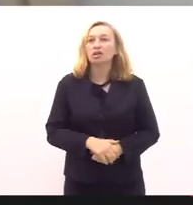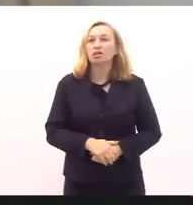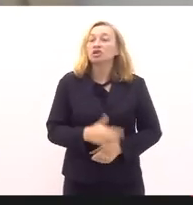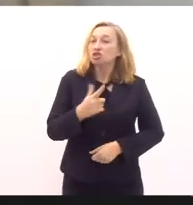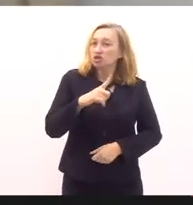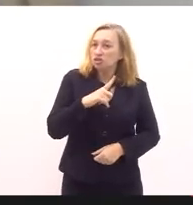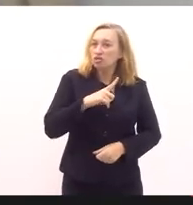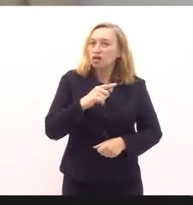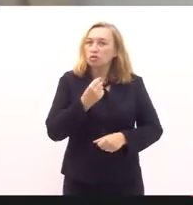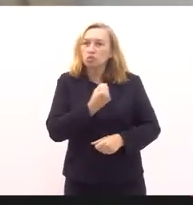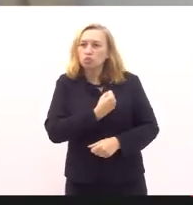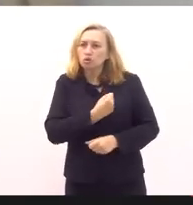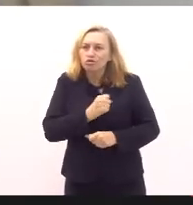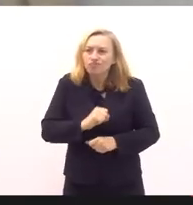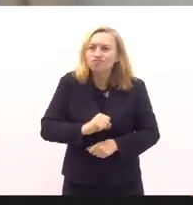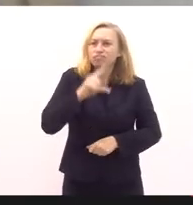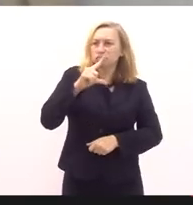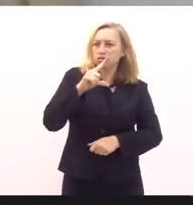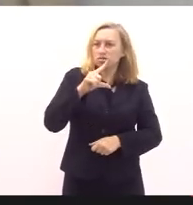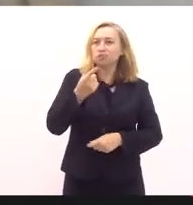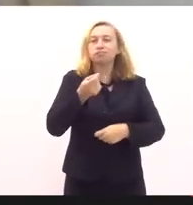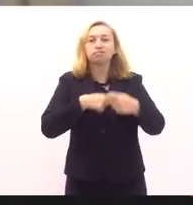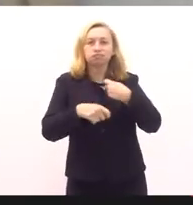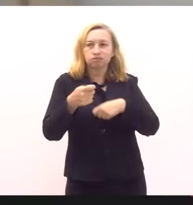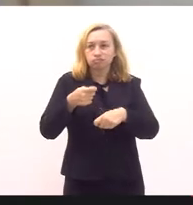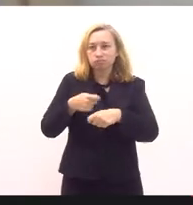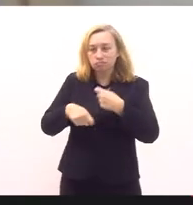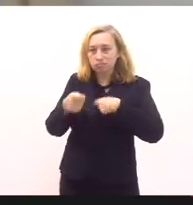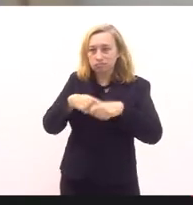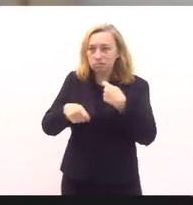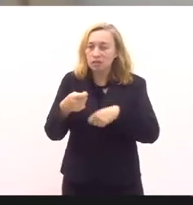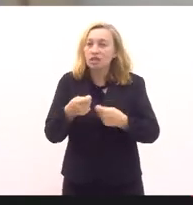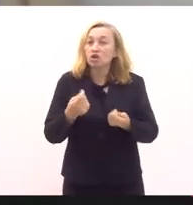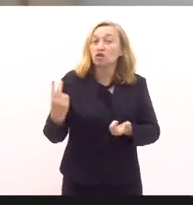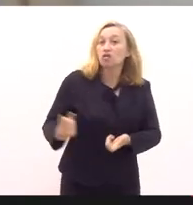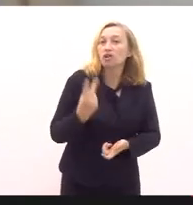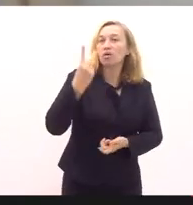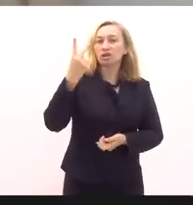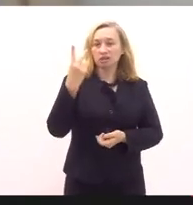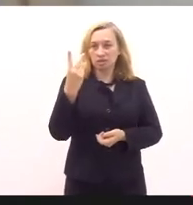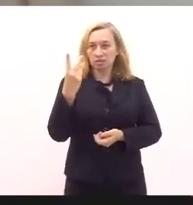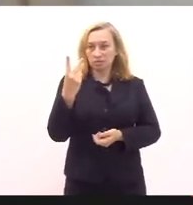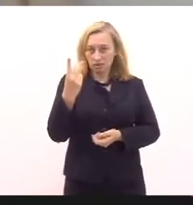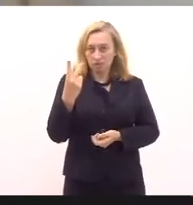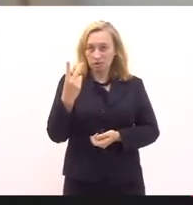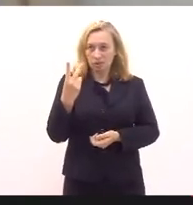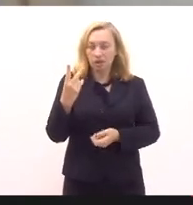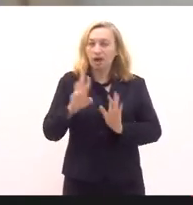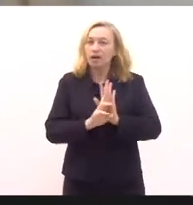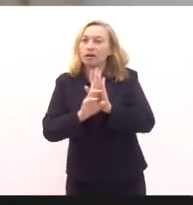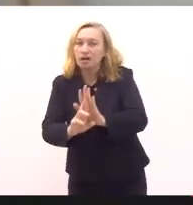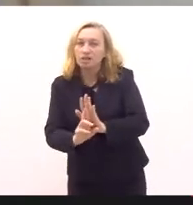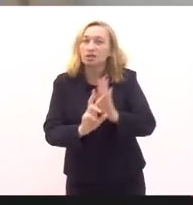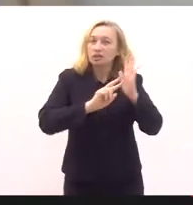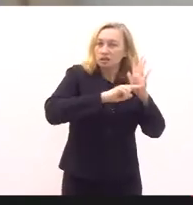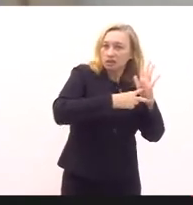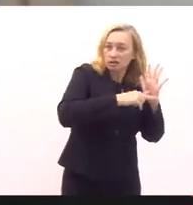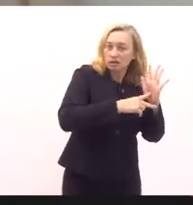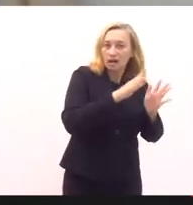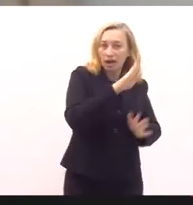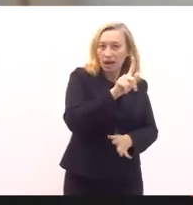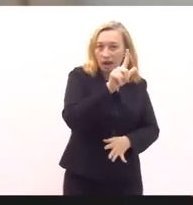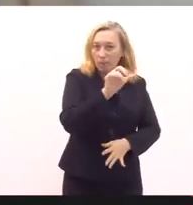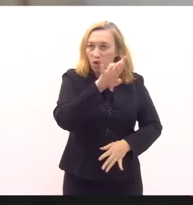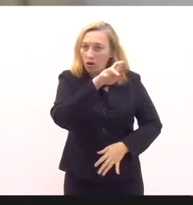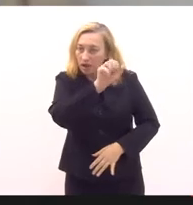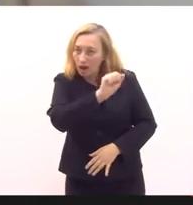tivemos um aumento enorme das negociações coletivas, ou seja, nós valorizamos a representatividade tanto dos sindicatos laborais quanto